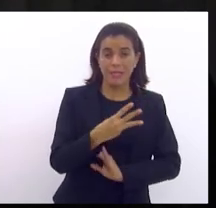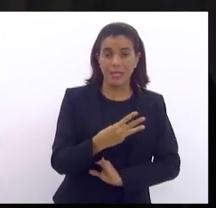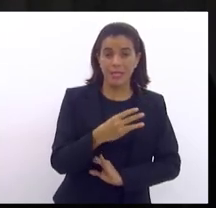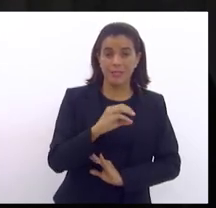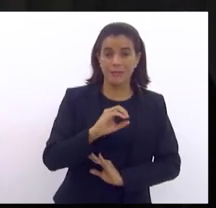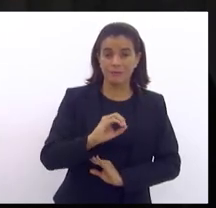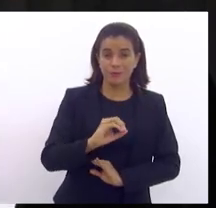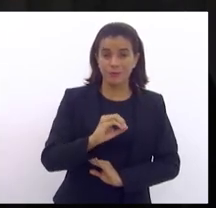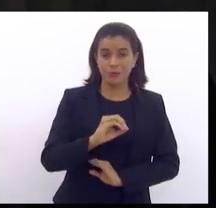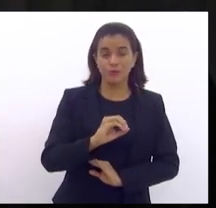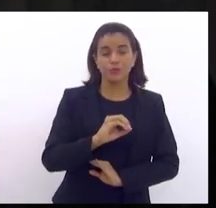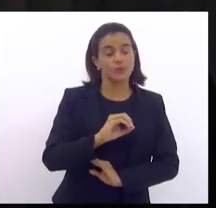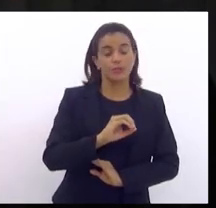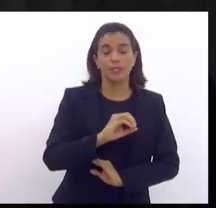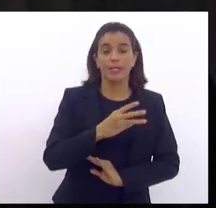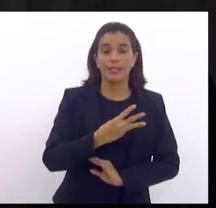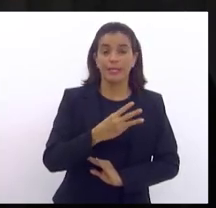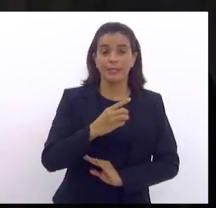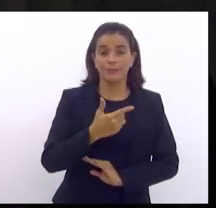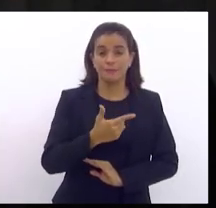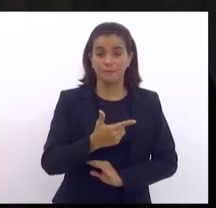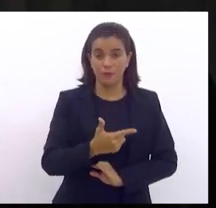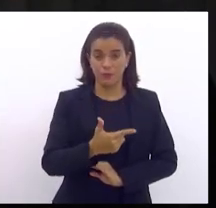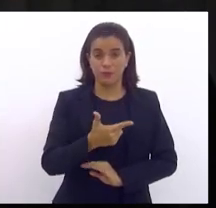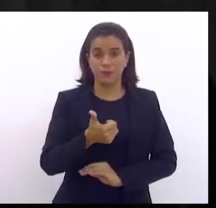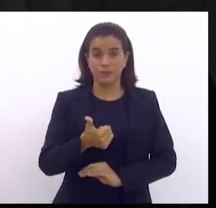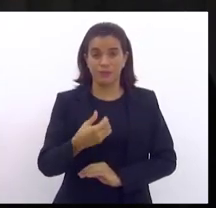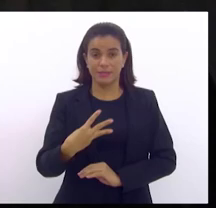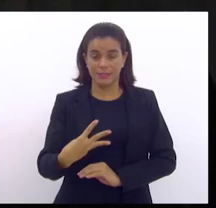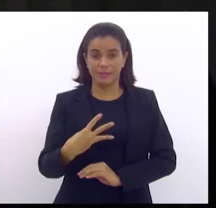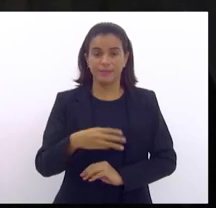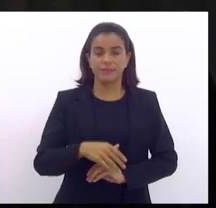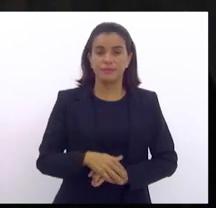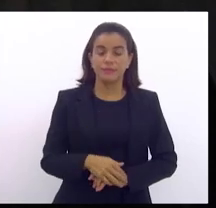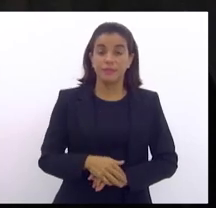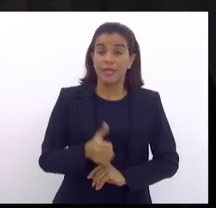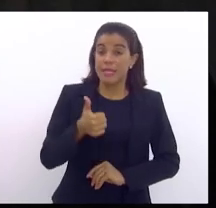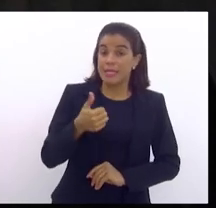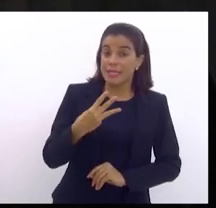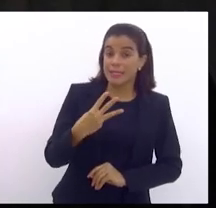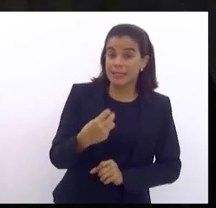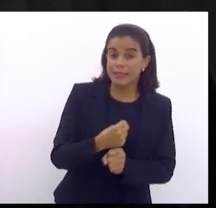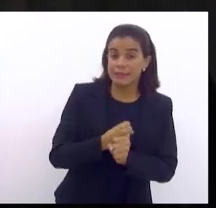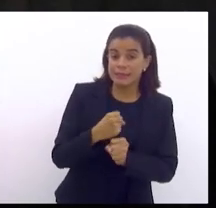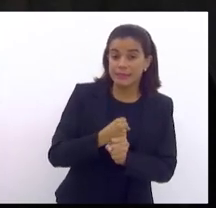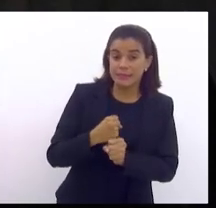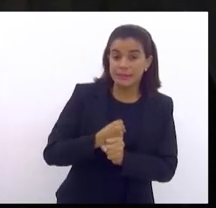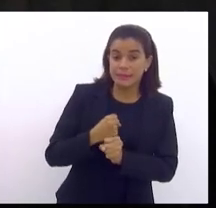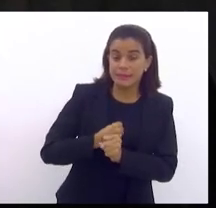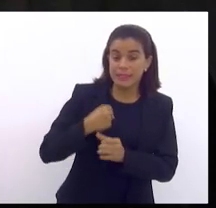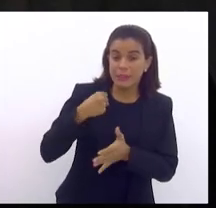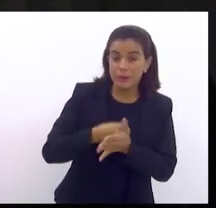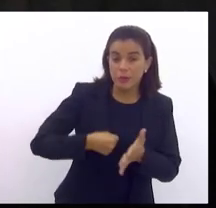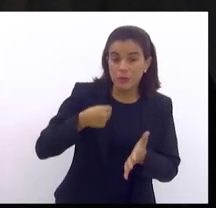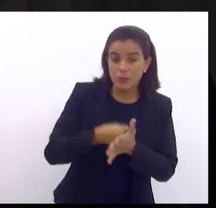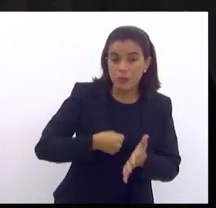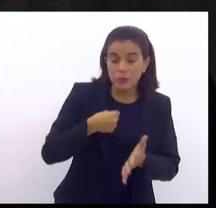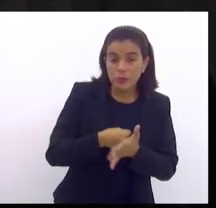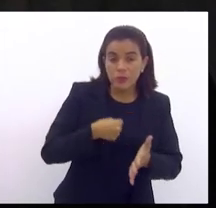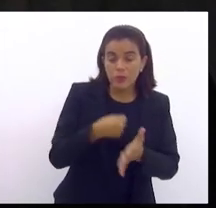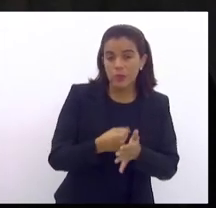3213, do ano de 2010. São 13 anos de lutas e